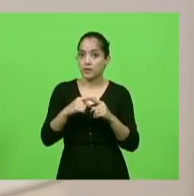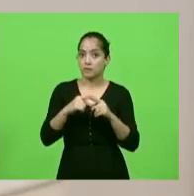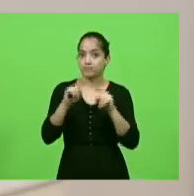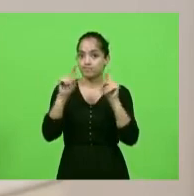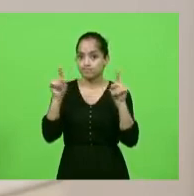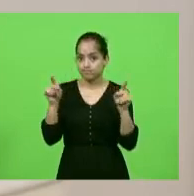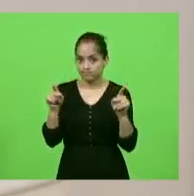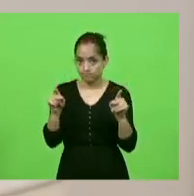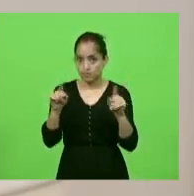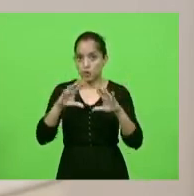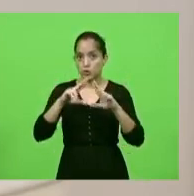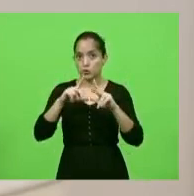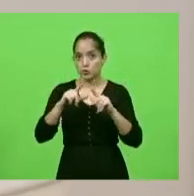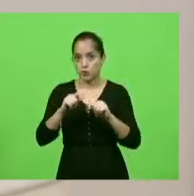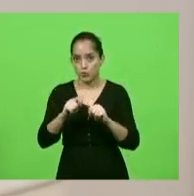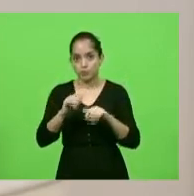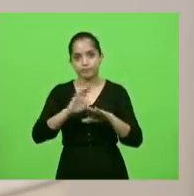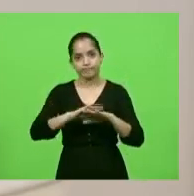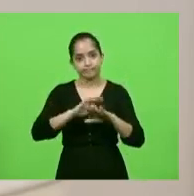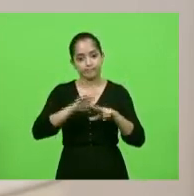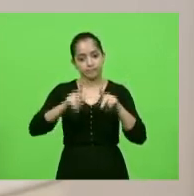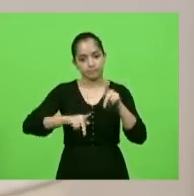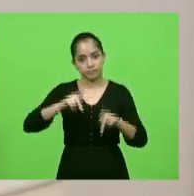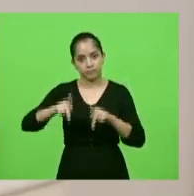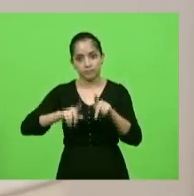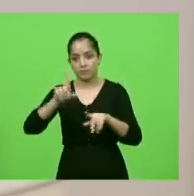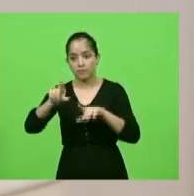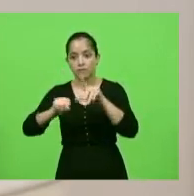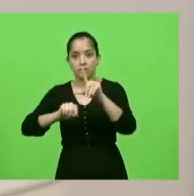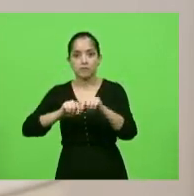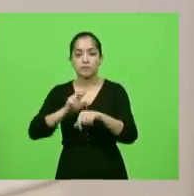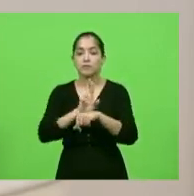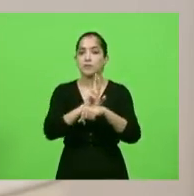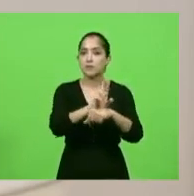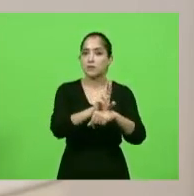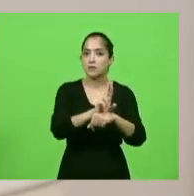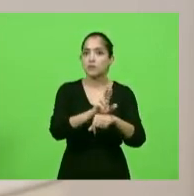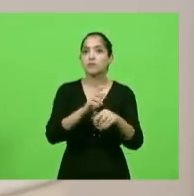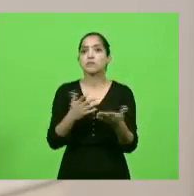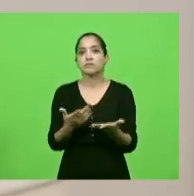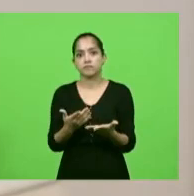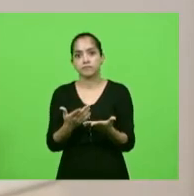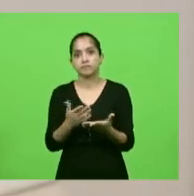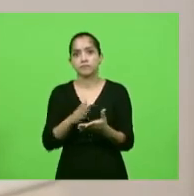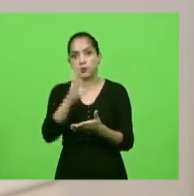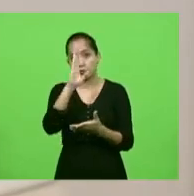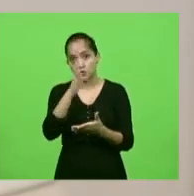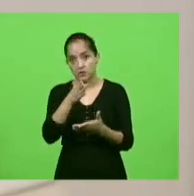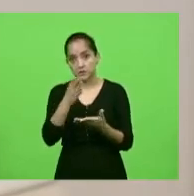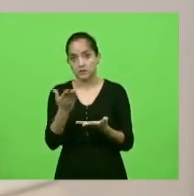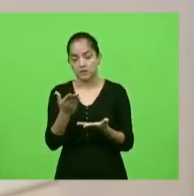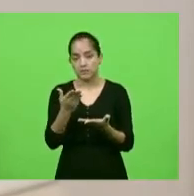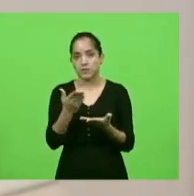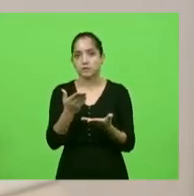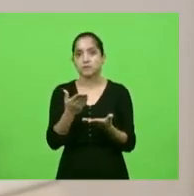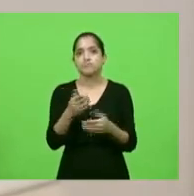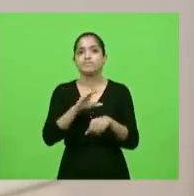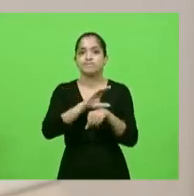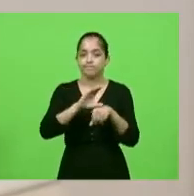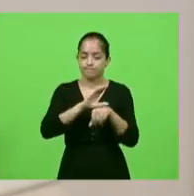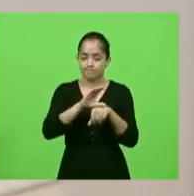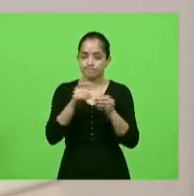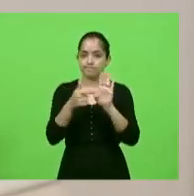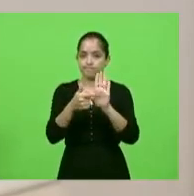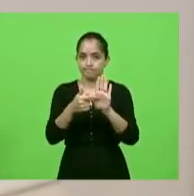todo o poder emana do povo que o exerce por meio de representantes eleitos ou diretamente nos termos desta Constituição.